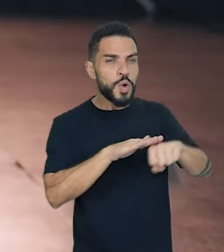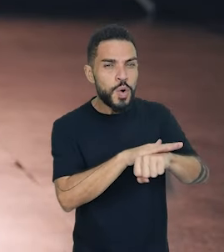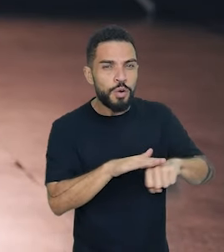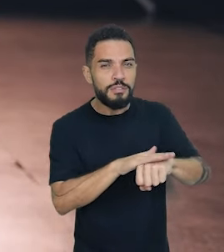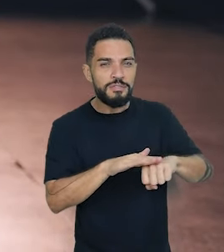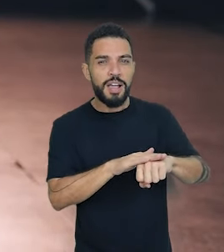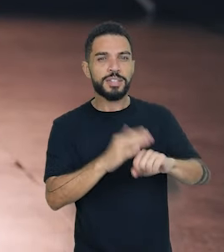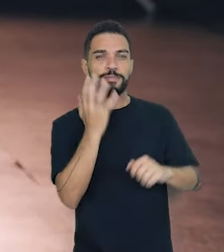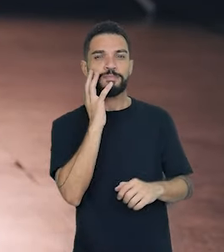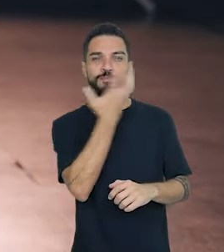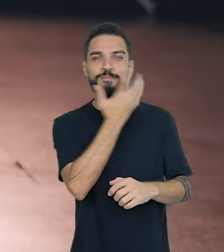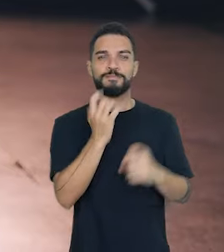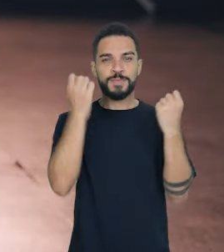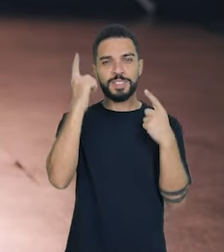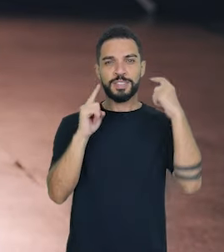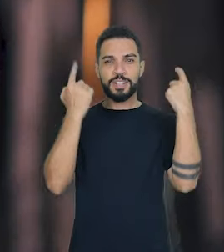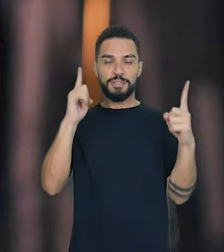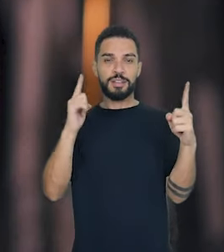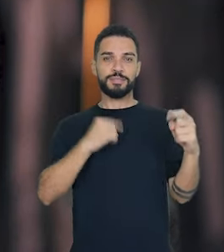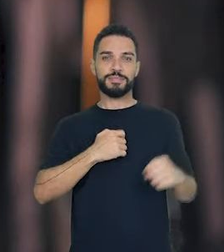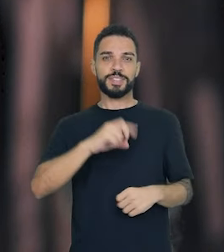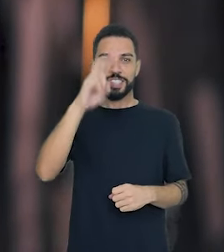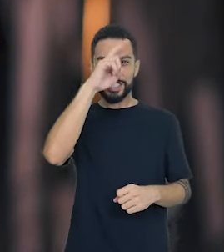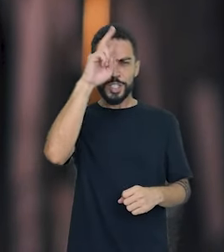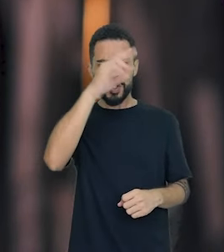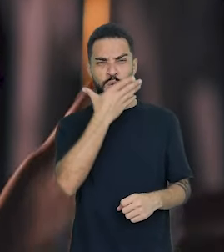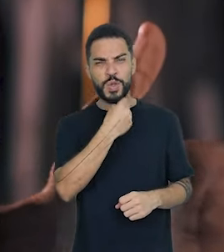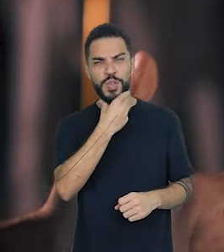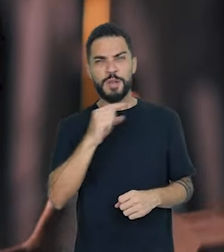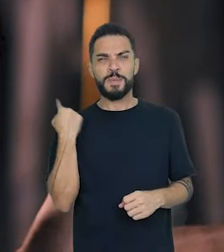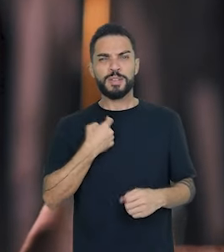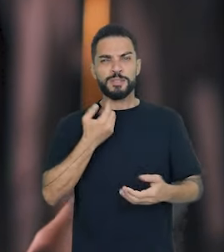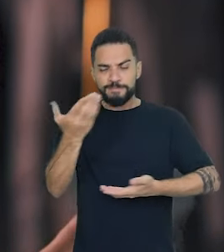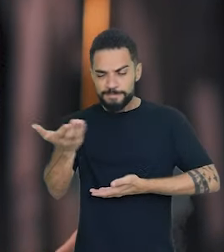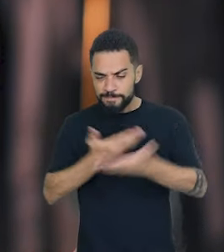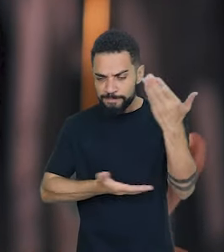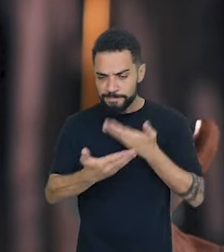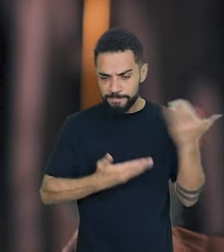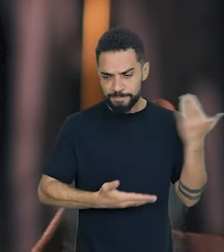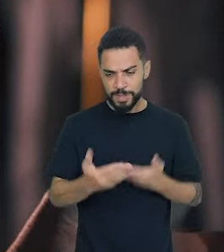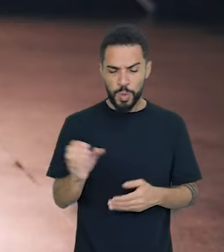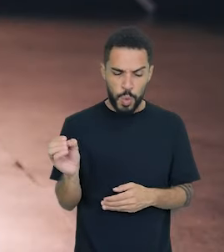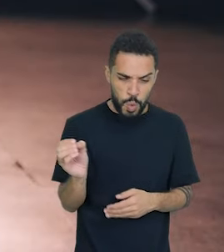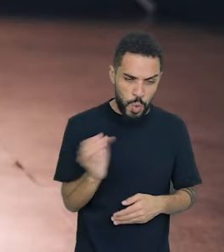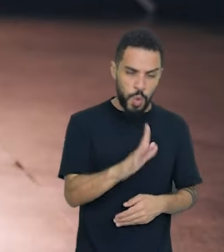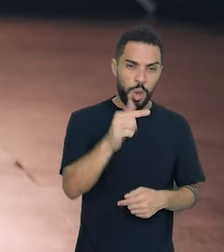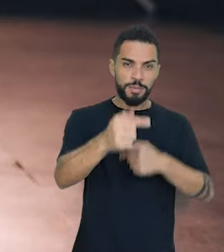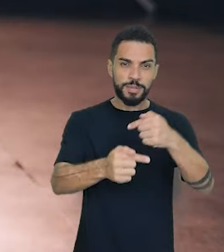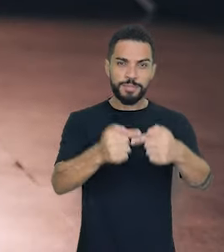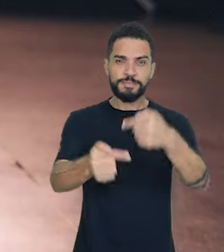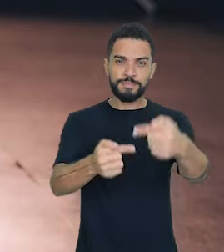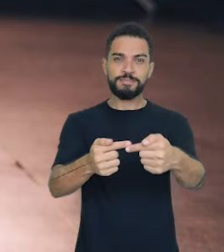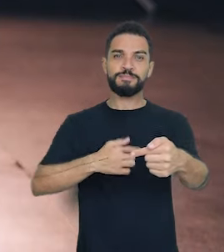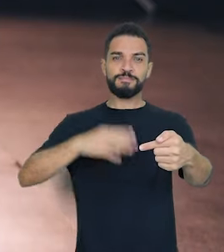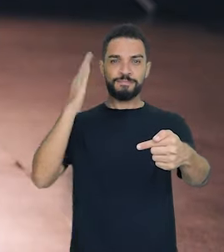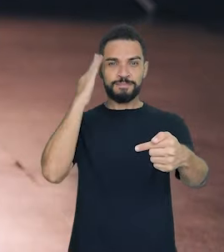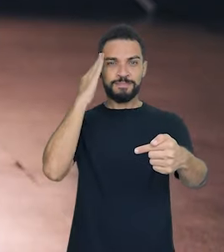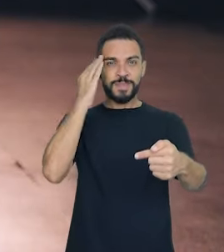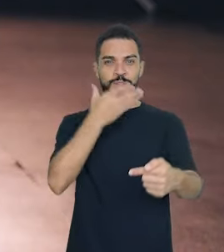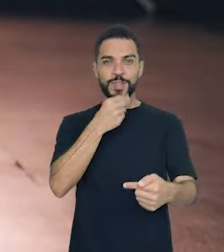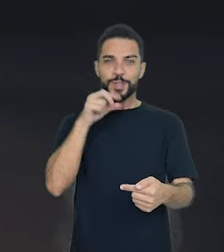um legado que vai ficar do Valdemar, a história dele vai ser repassada. Essa nova geração vai saber quem é o Valdemar, quem foi